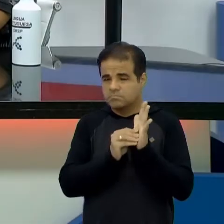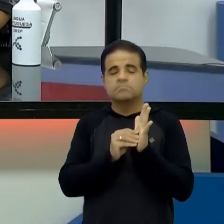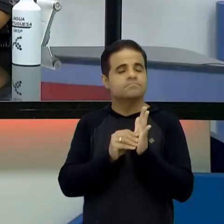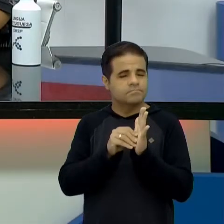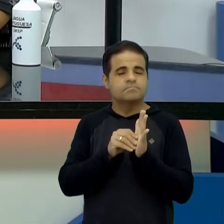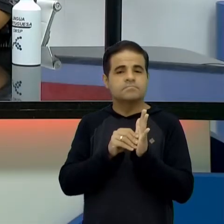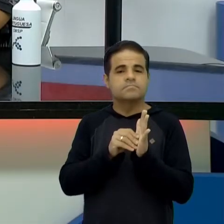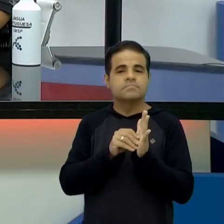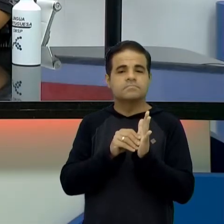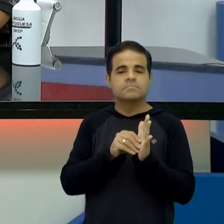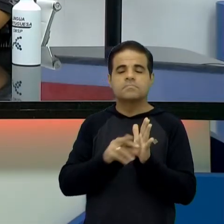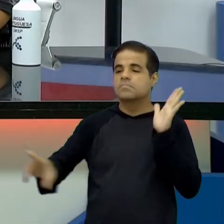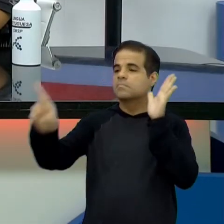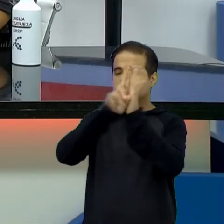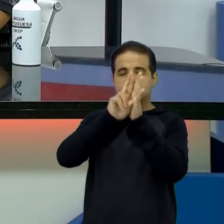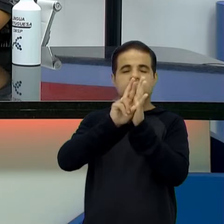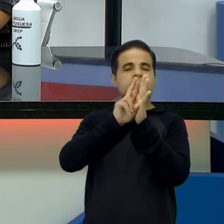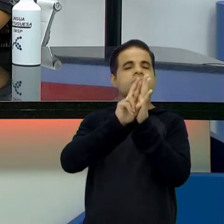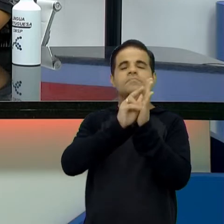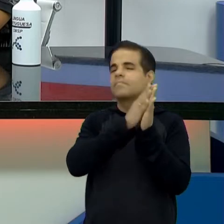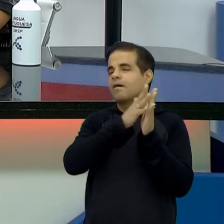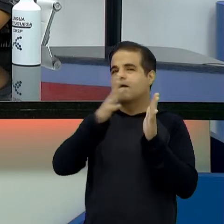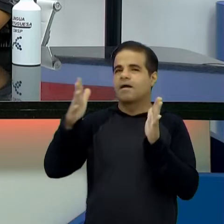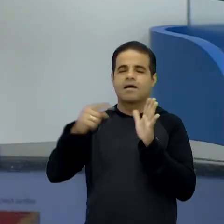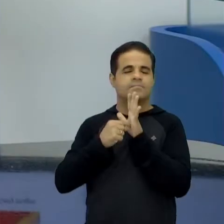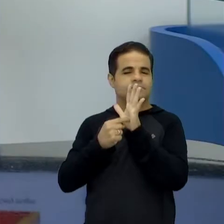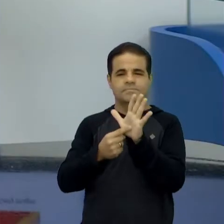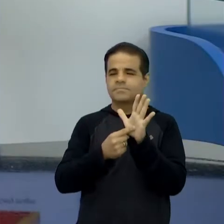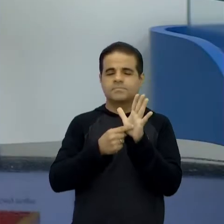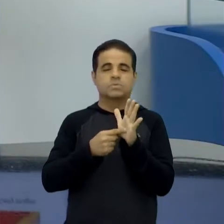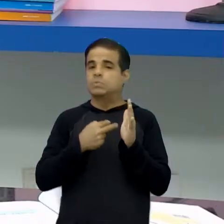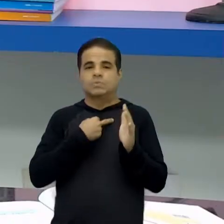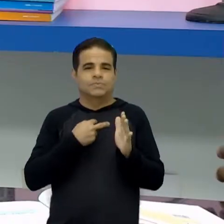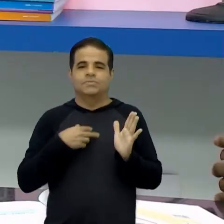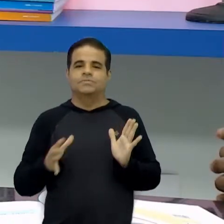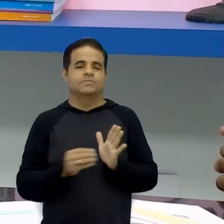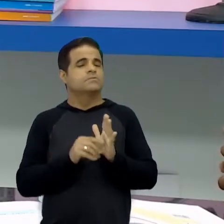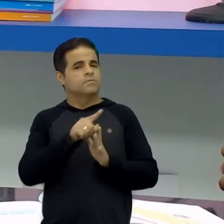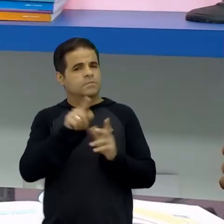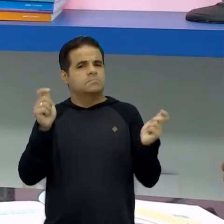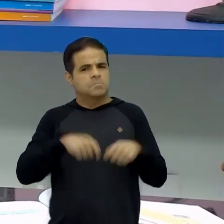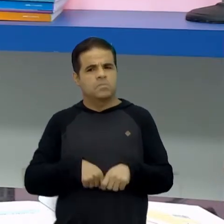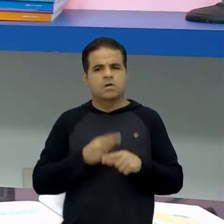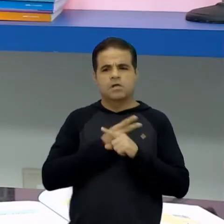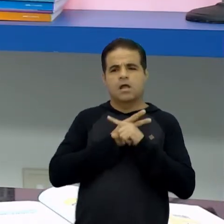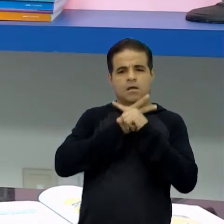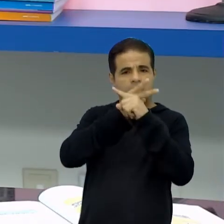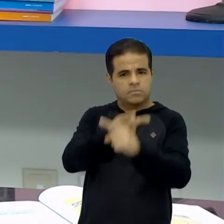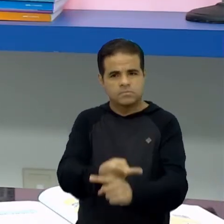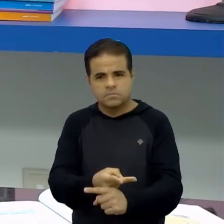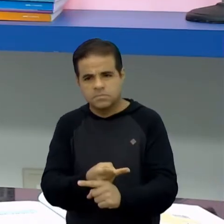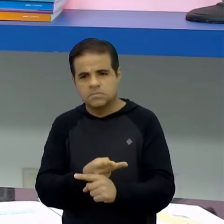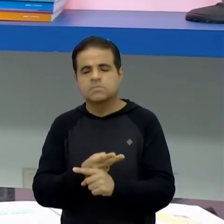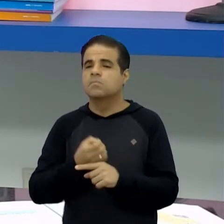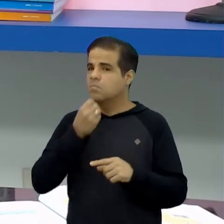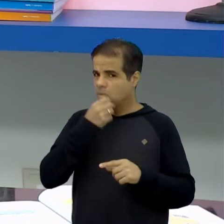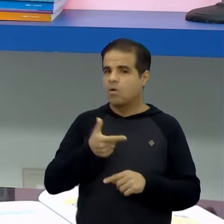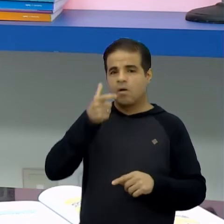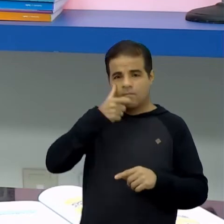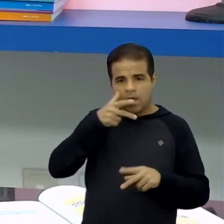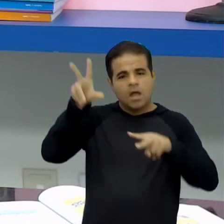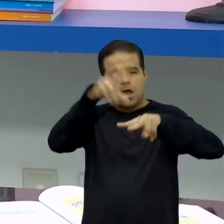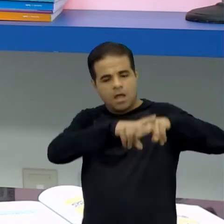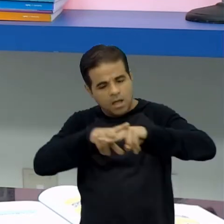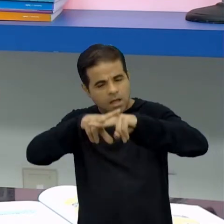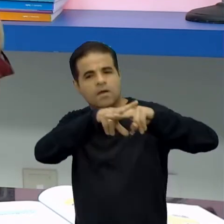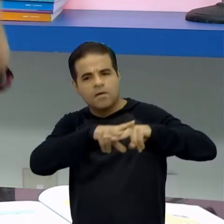no pódio, com a sua apresentação, ou fazendo a apresentação? Não pude, mas vocês podem aí buscar. Vale a pena rever.